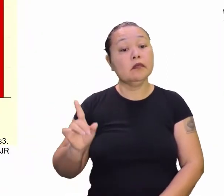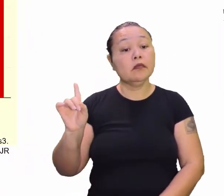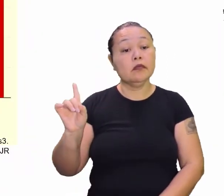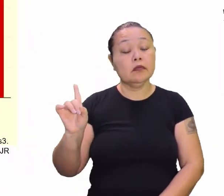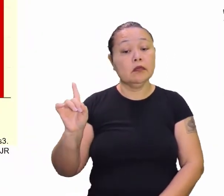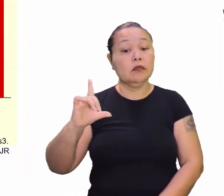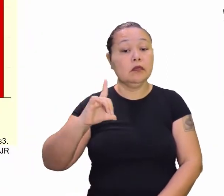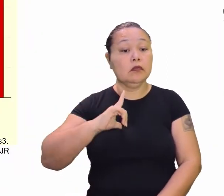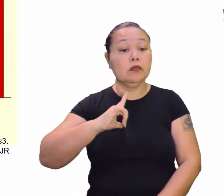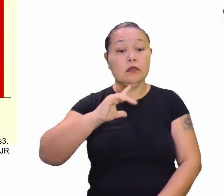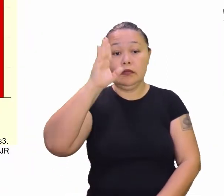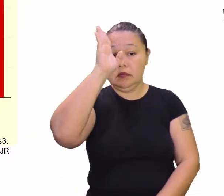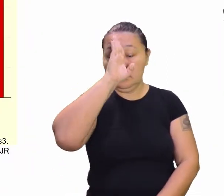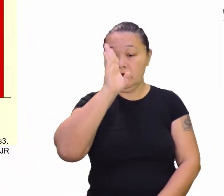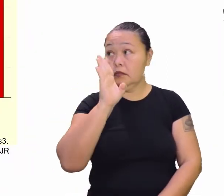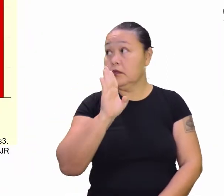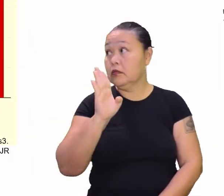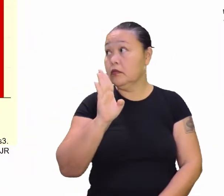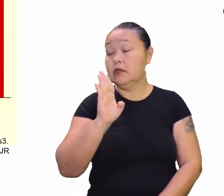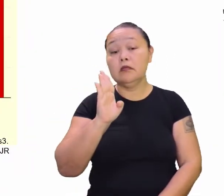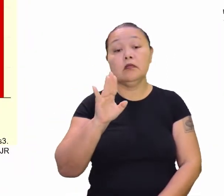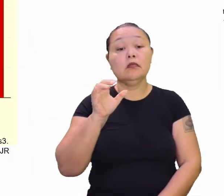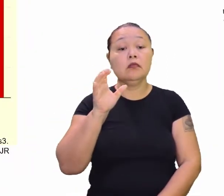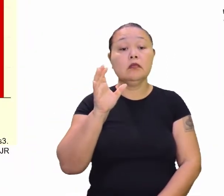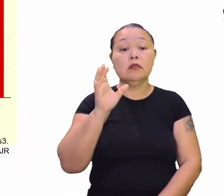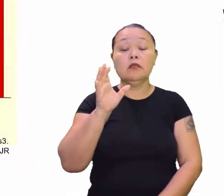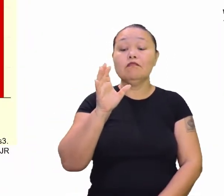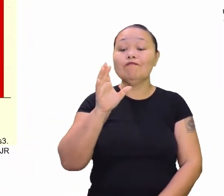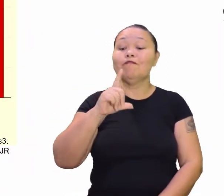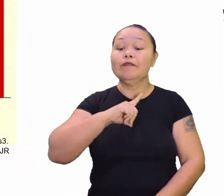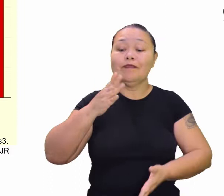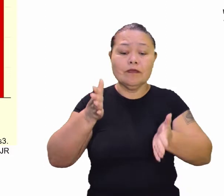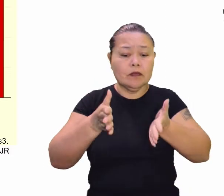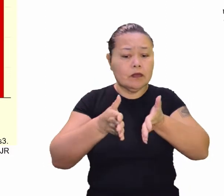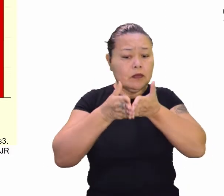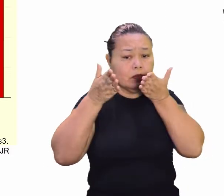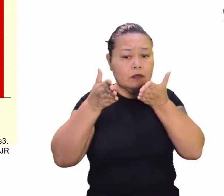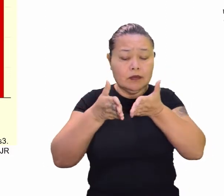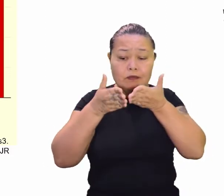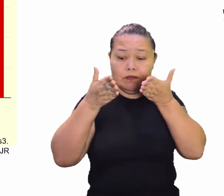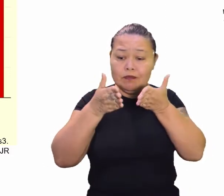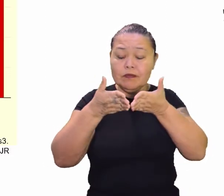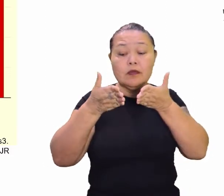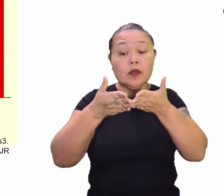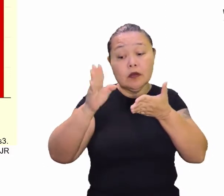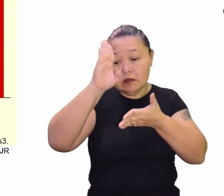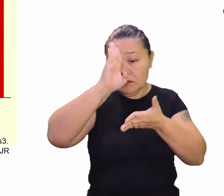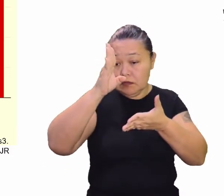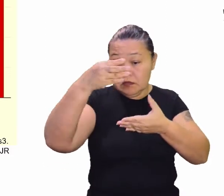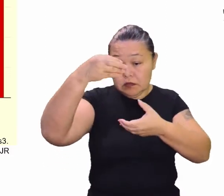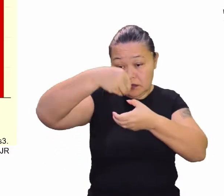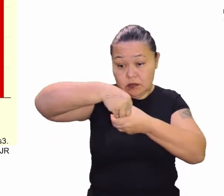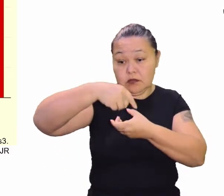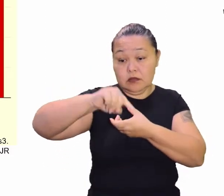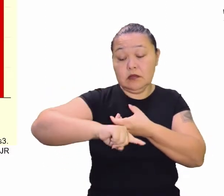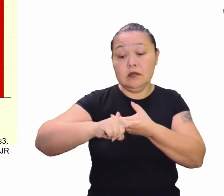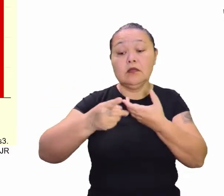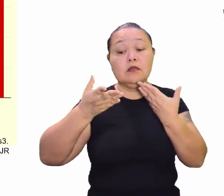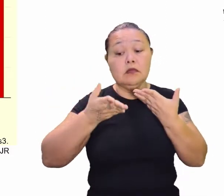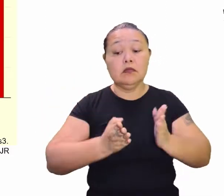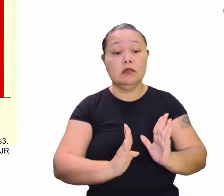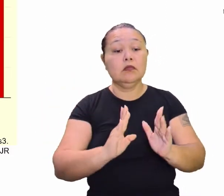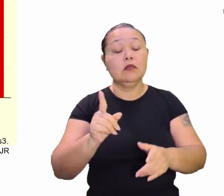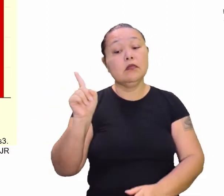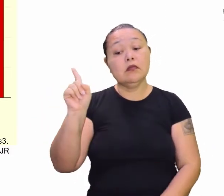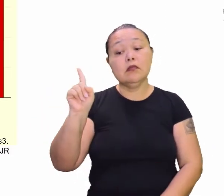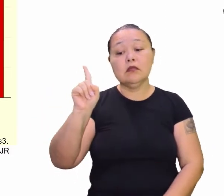Então, nós temos aqui brasileiro em situação de extrema pobreza. E a gente tem aí